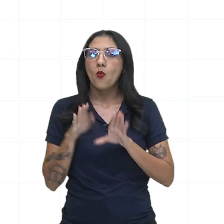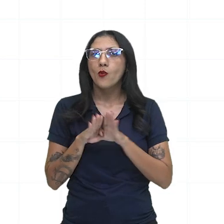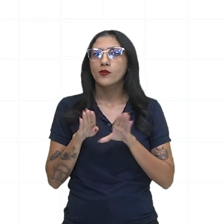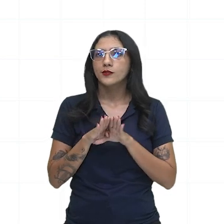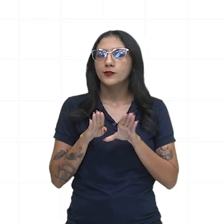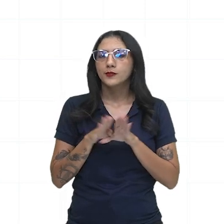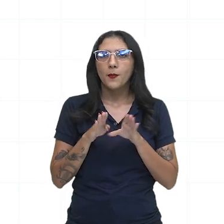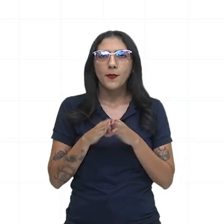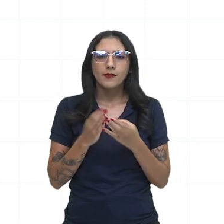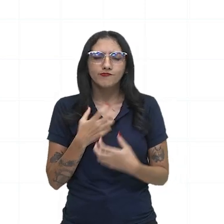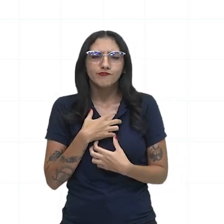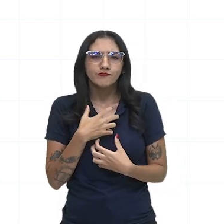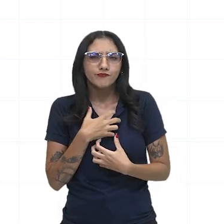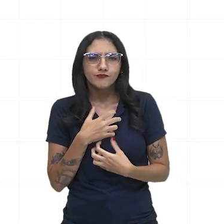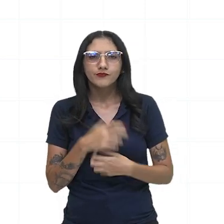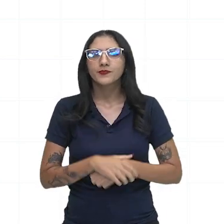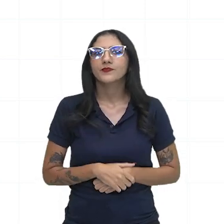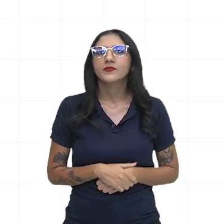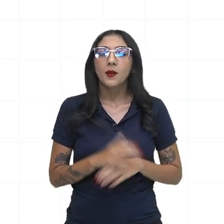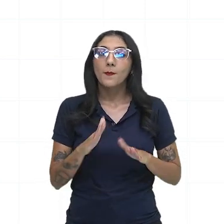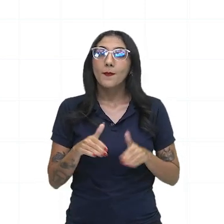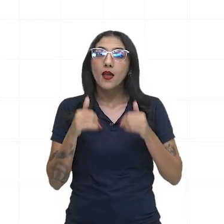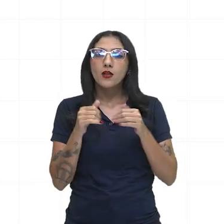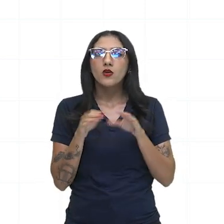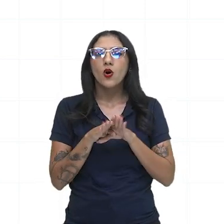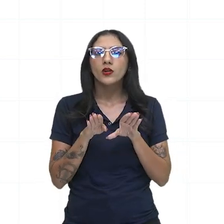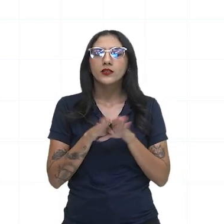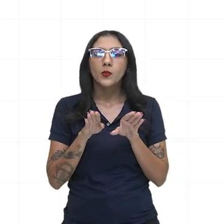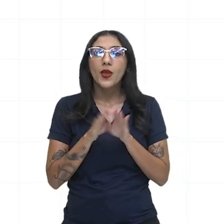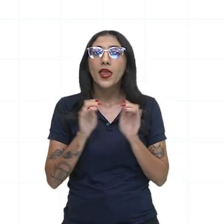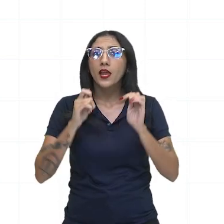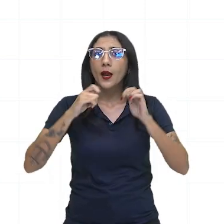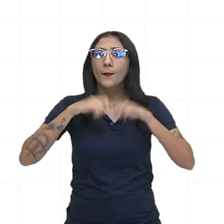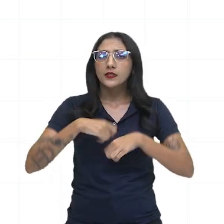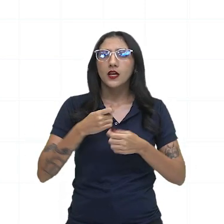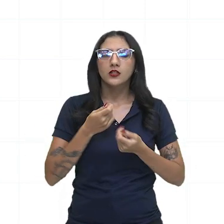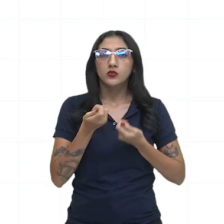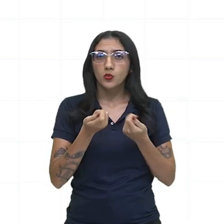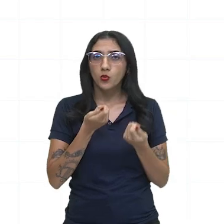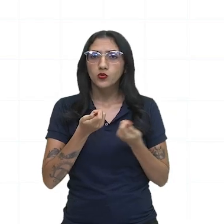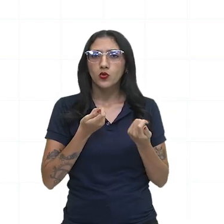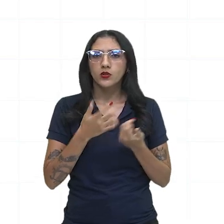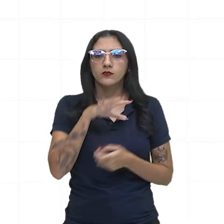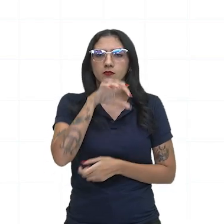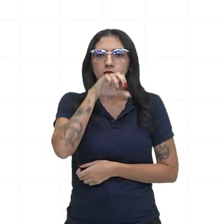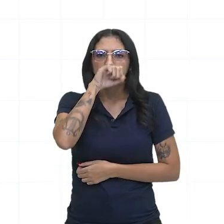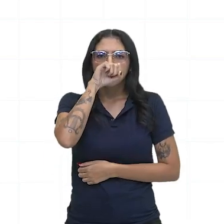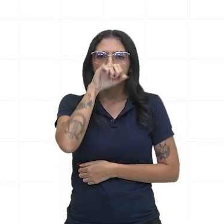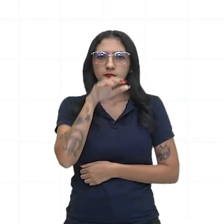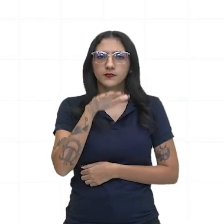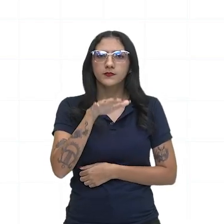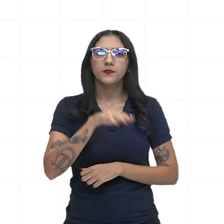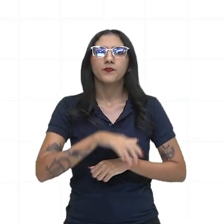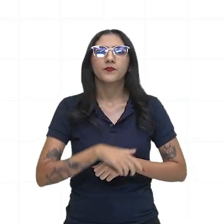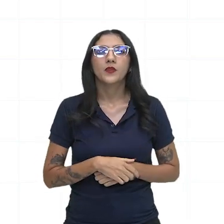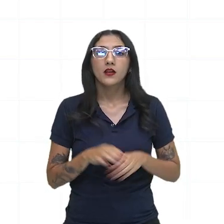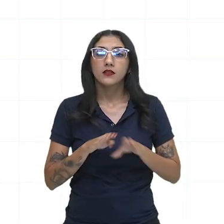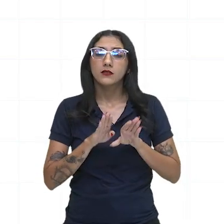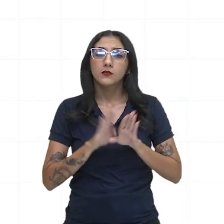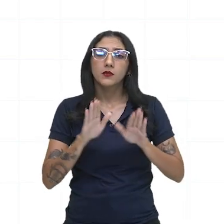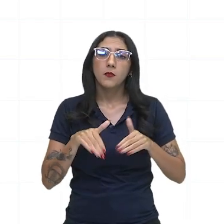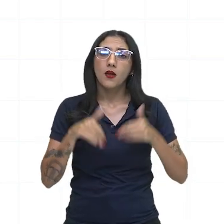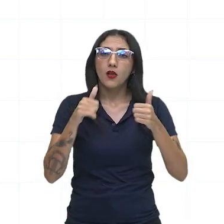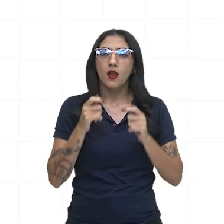músculos, melhora da imunidade e do humor, melhora e aumento da